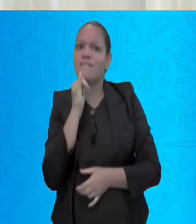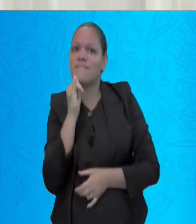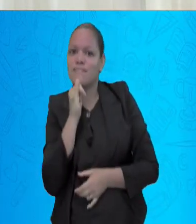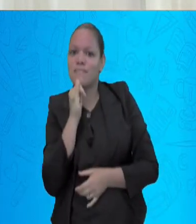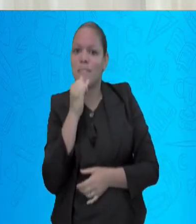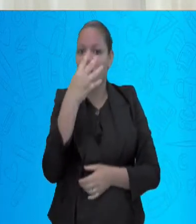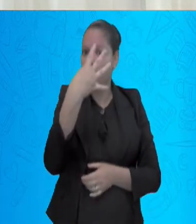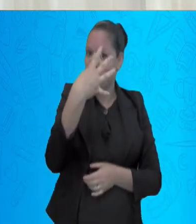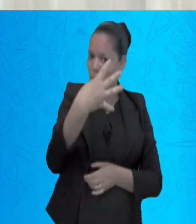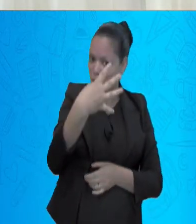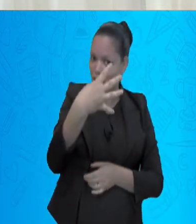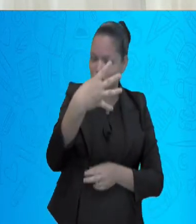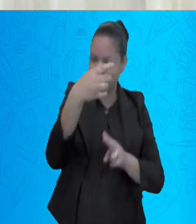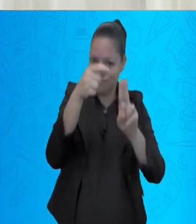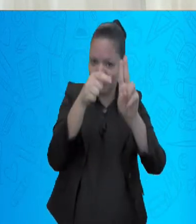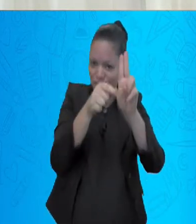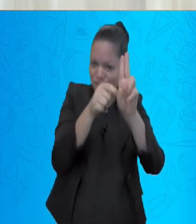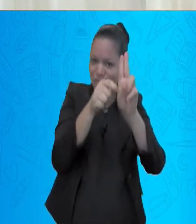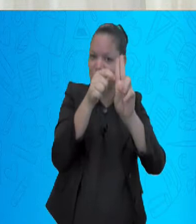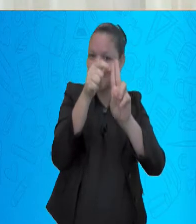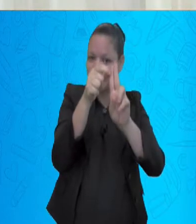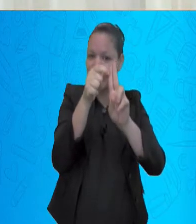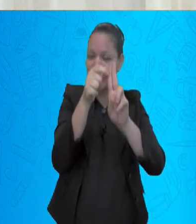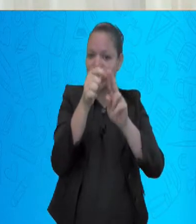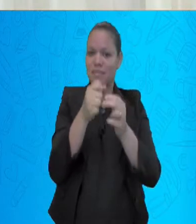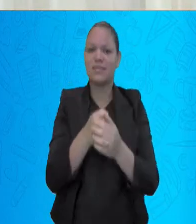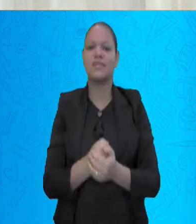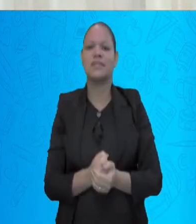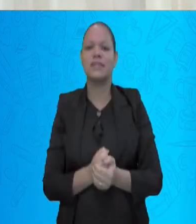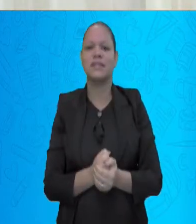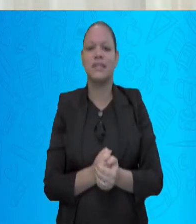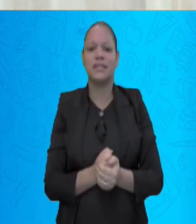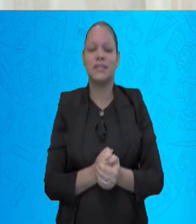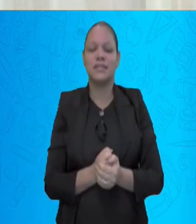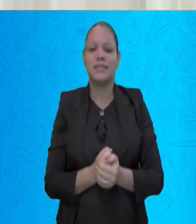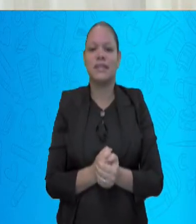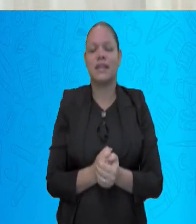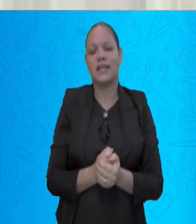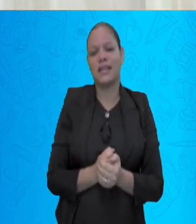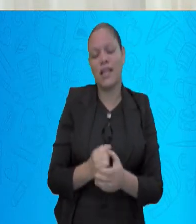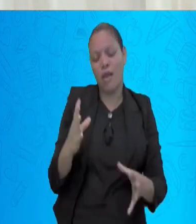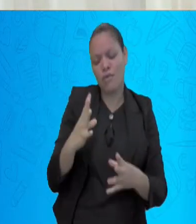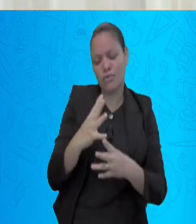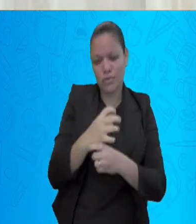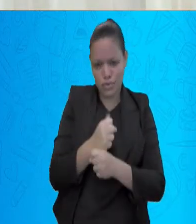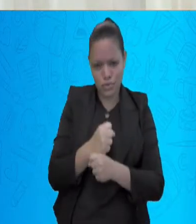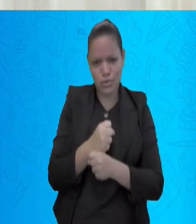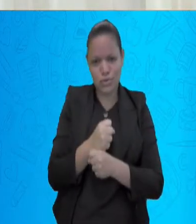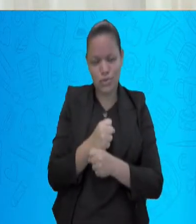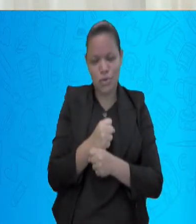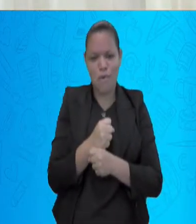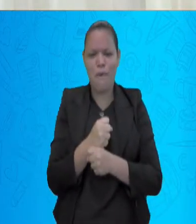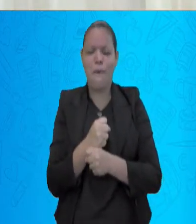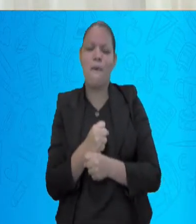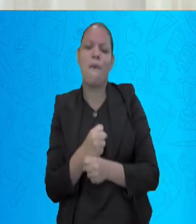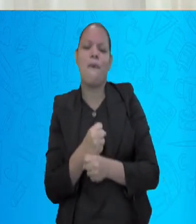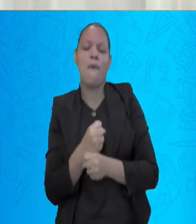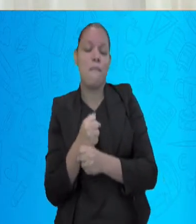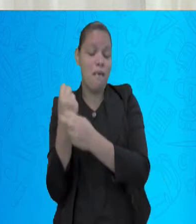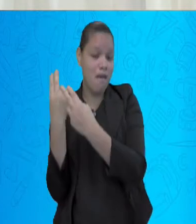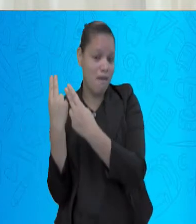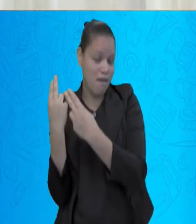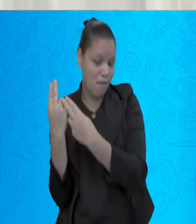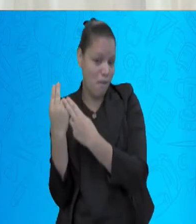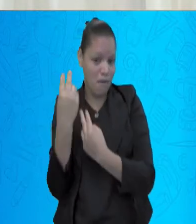nós contarmos aqui, eu tenho 40. Então, o 4, o valor posicional no quadro QVL, tem um valor de 40 nas